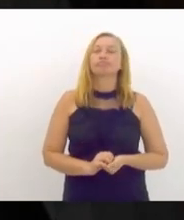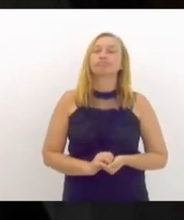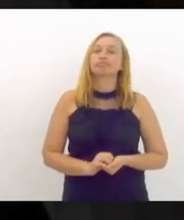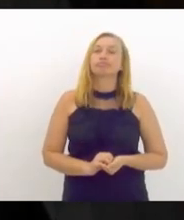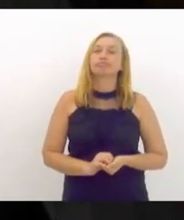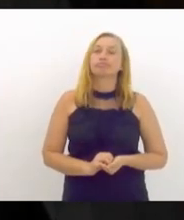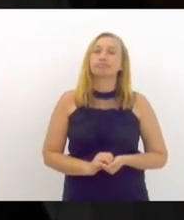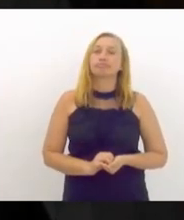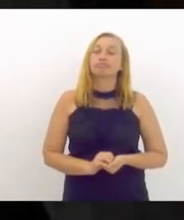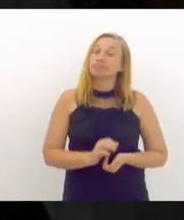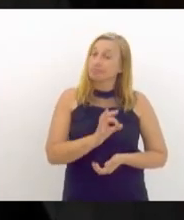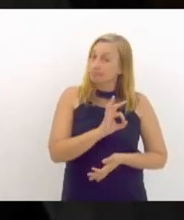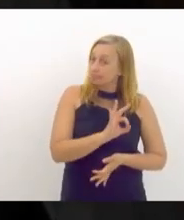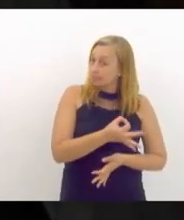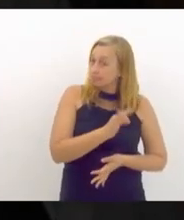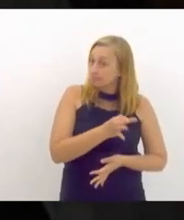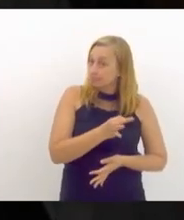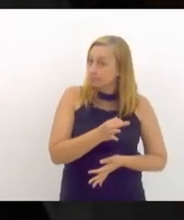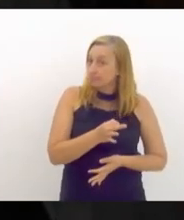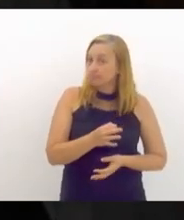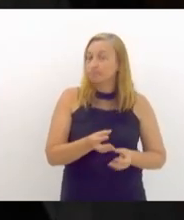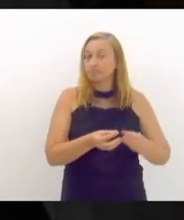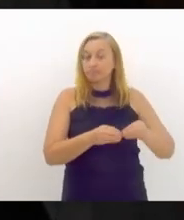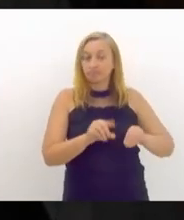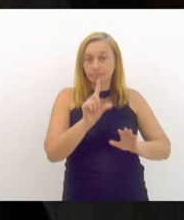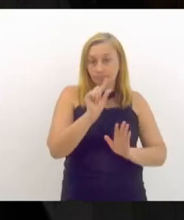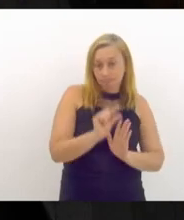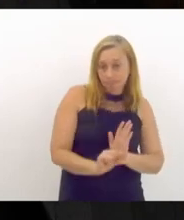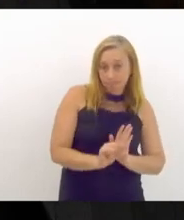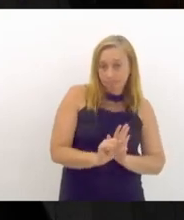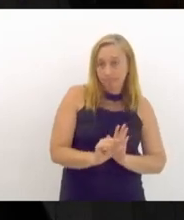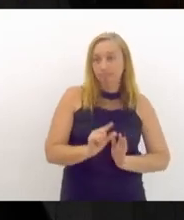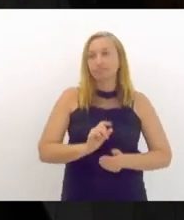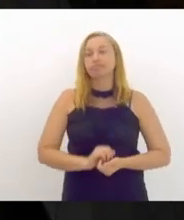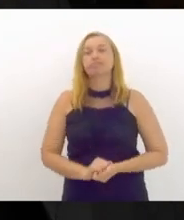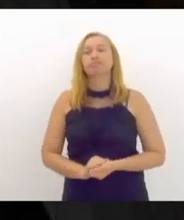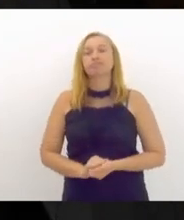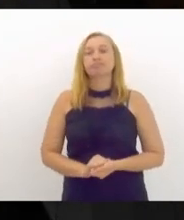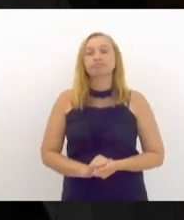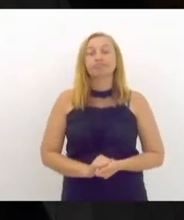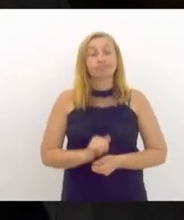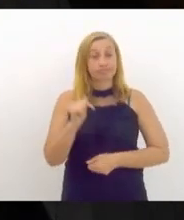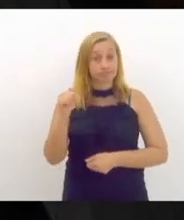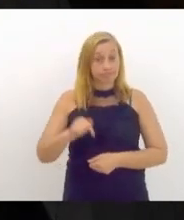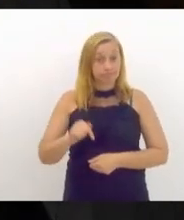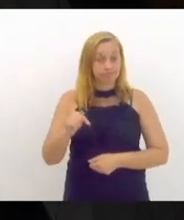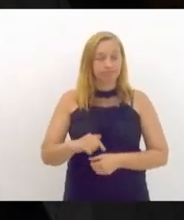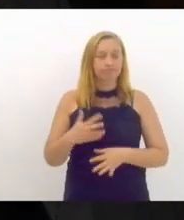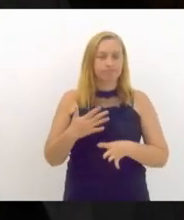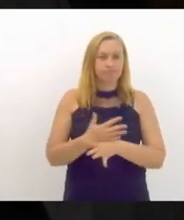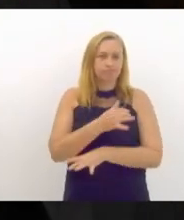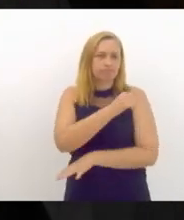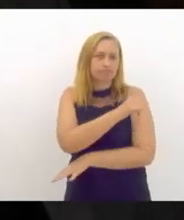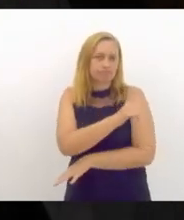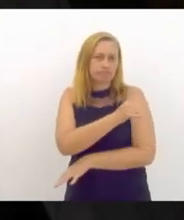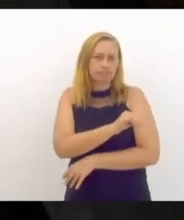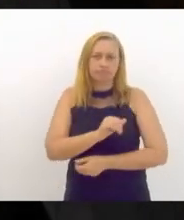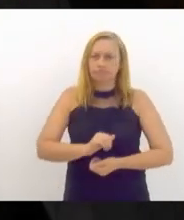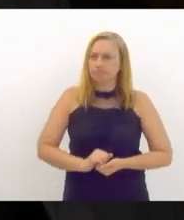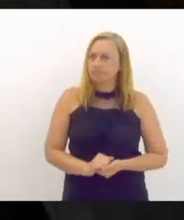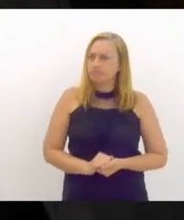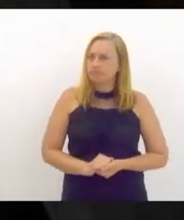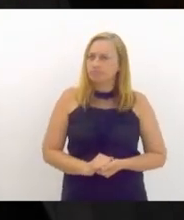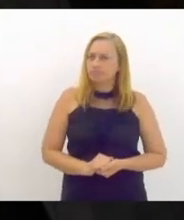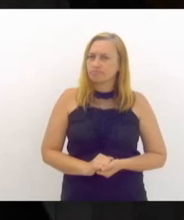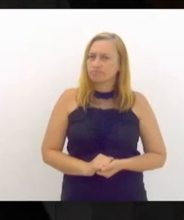cidades, evidentemente os efeitos serão menos desastrosos. Aqui, na cidade do Rio de Janeiro, e